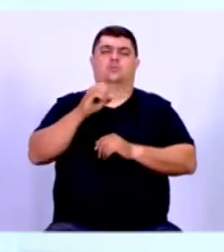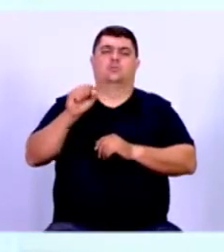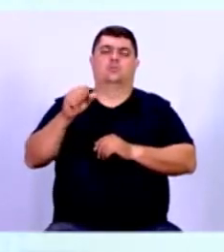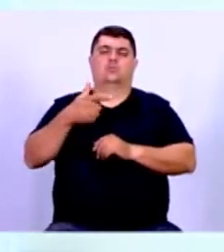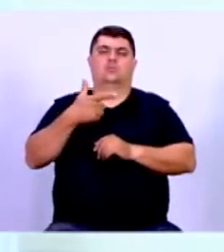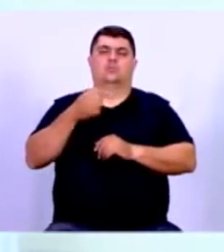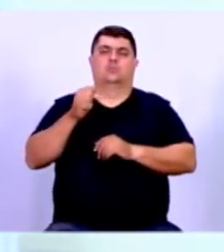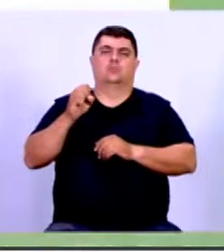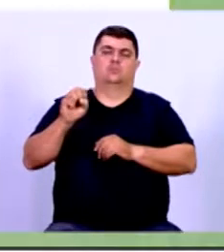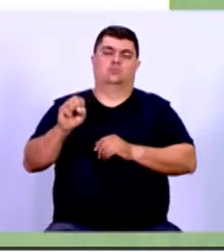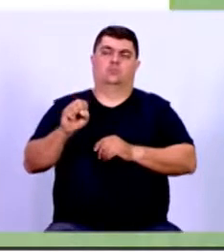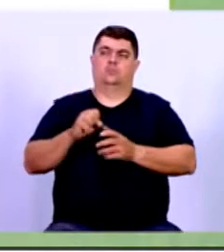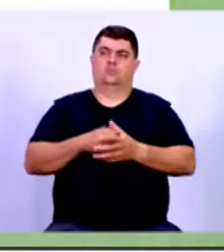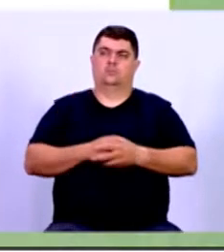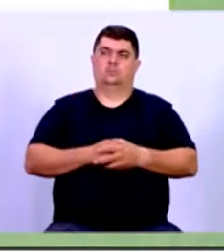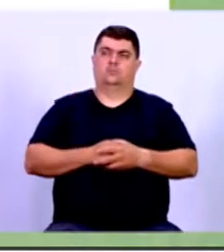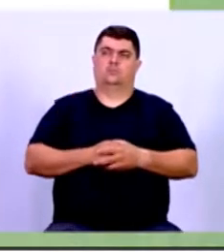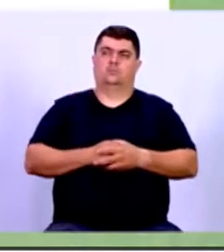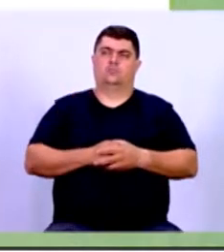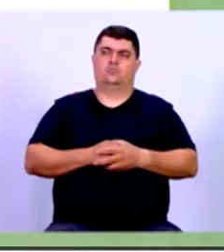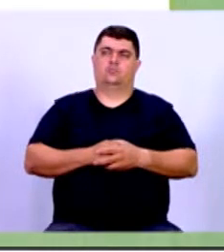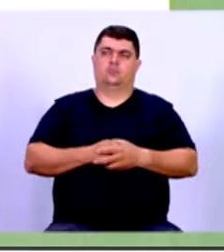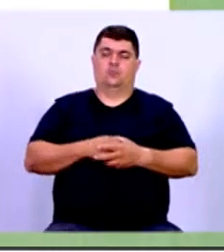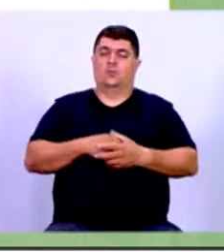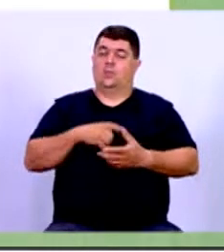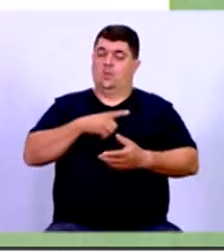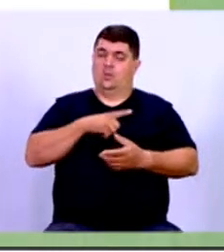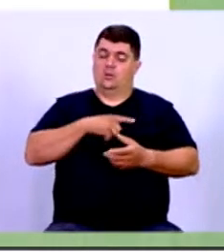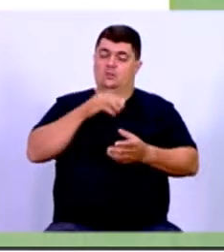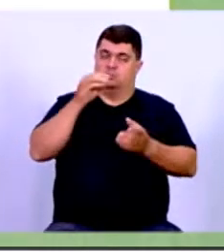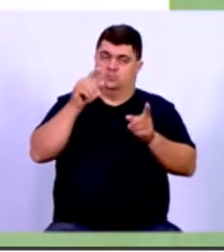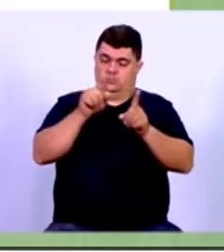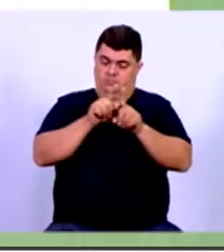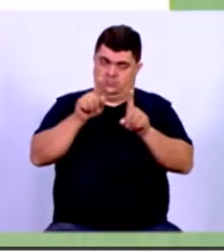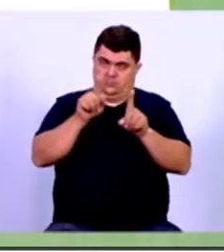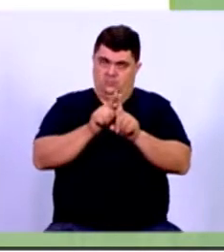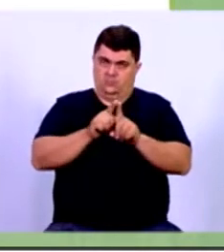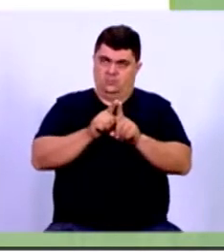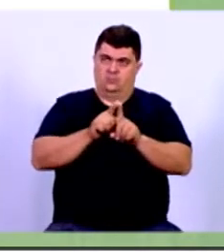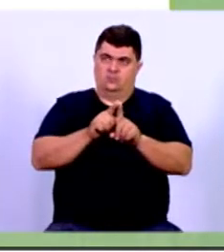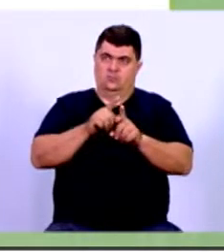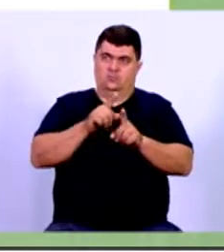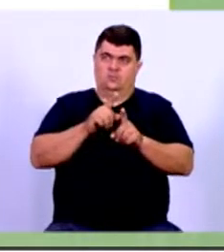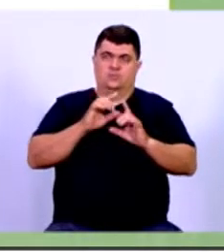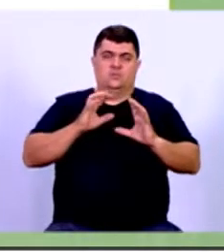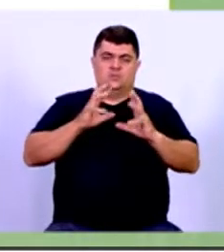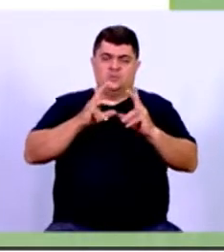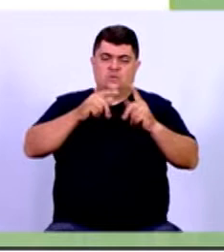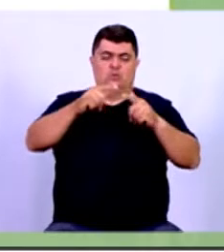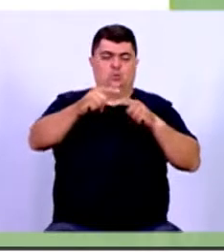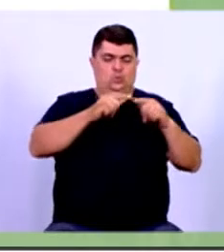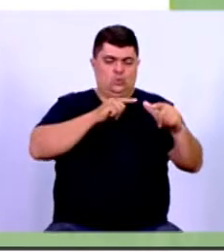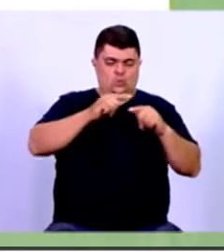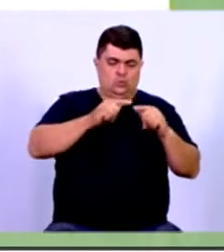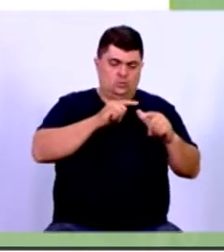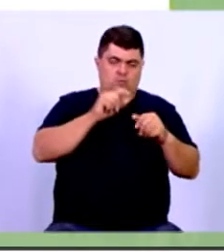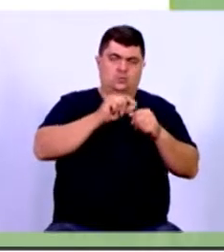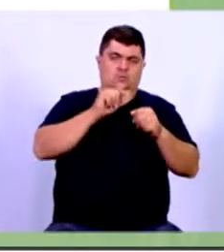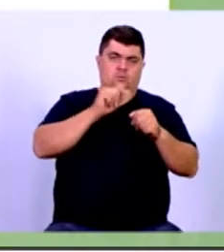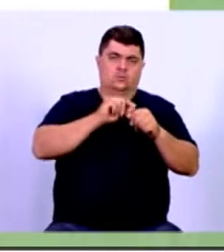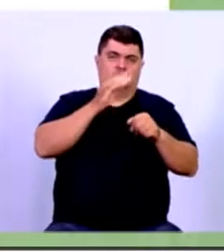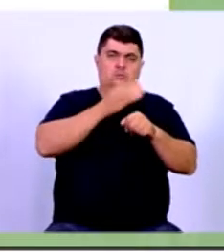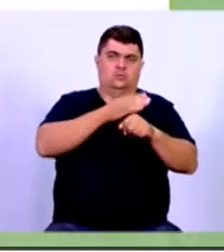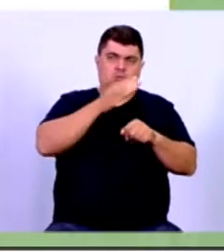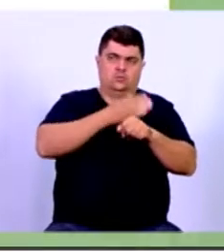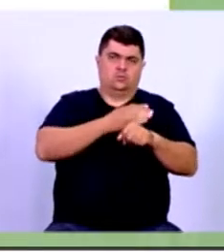de 2008? Ela prevê também, no artigo 3º, que as atividades de extensão, aquelas em que